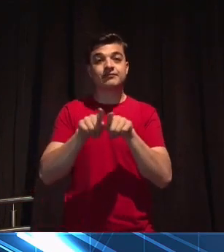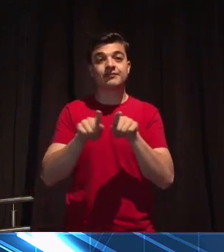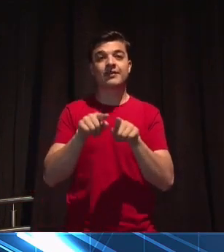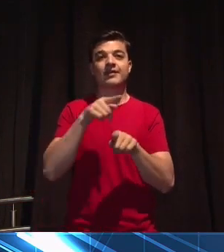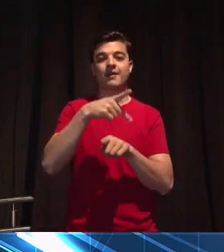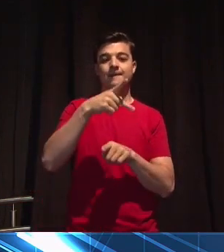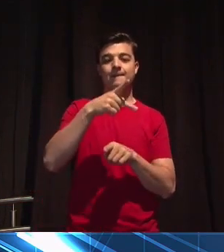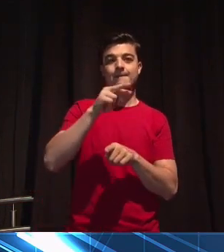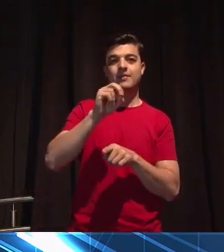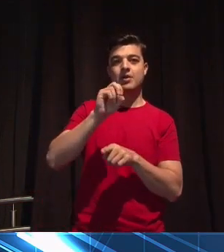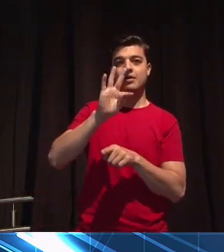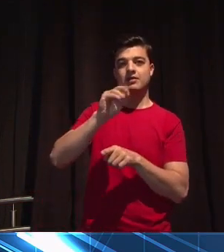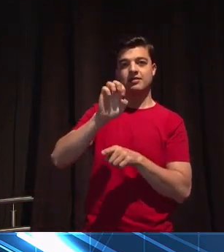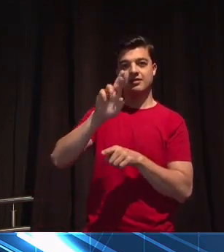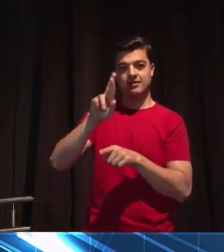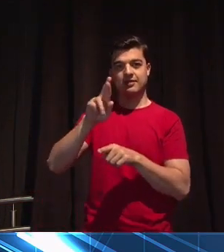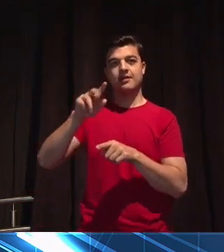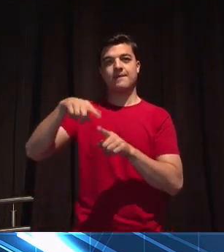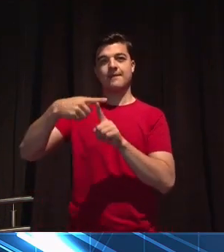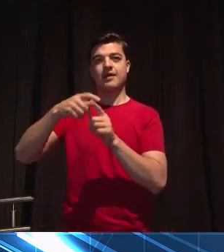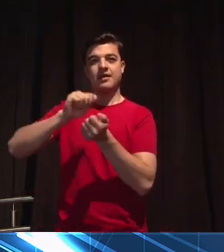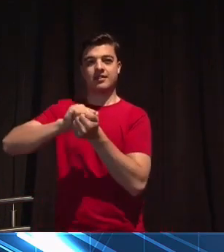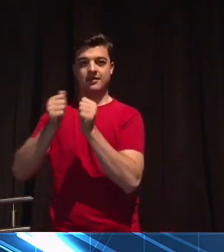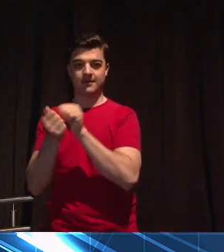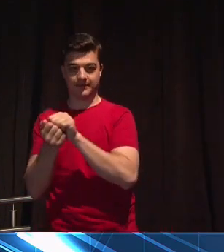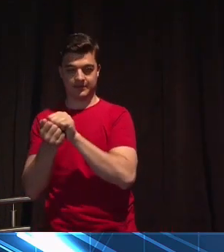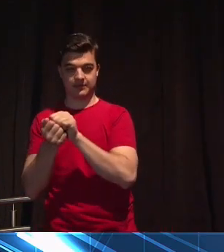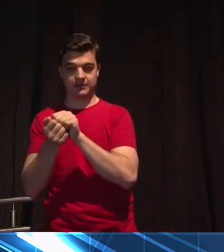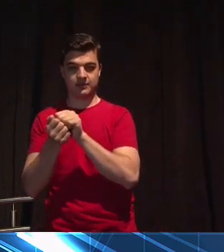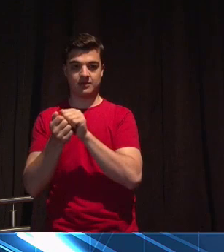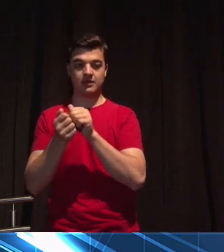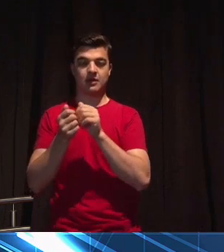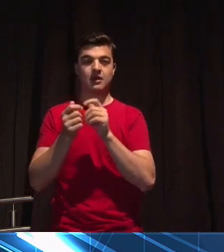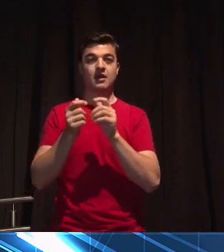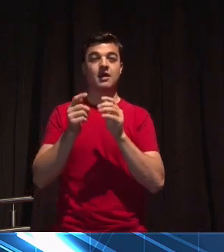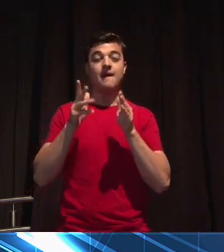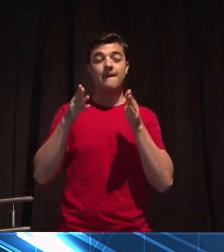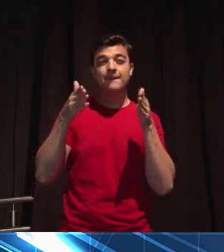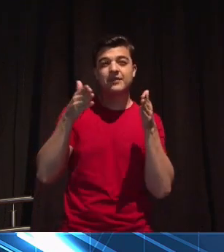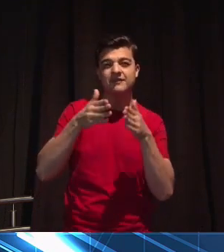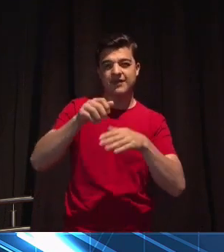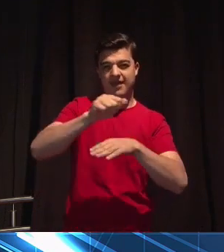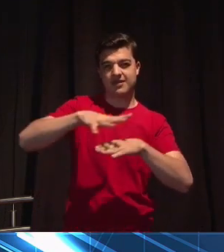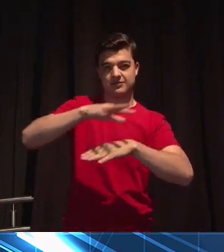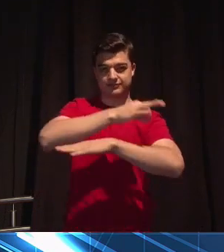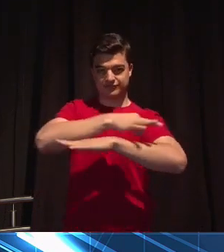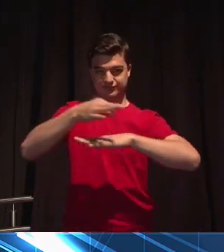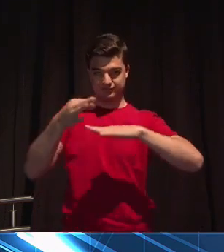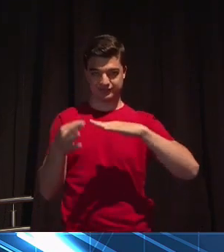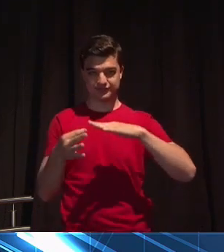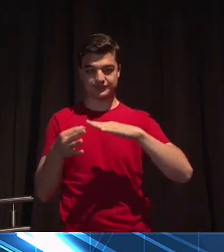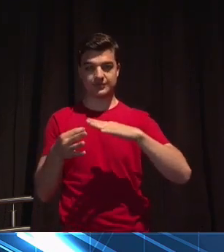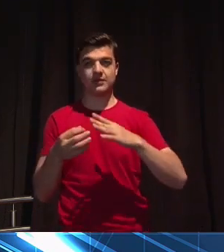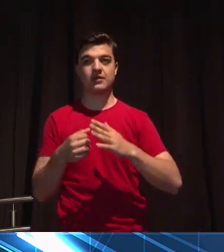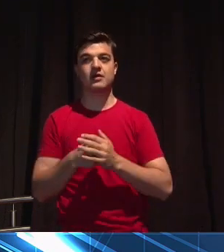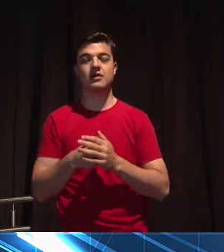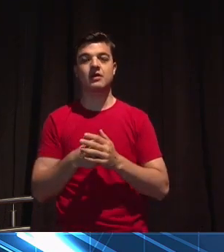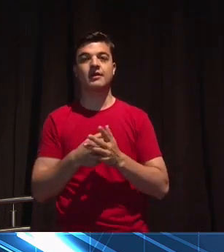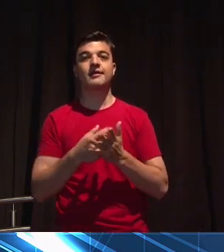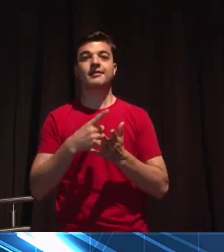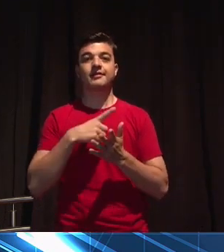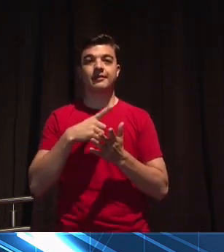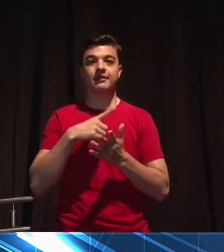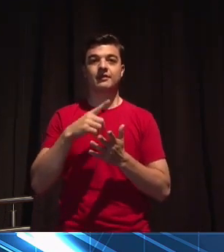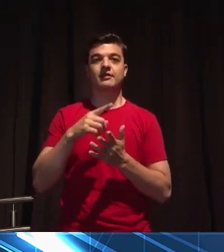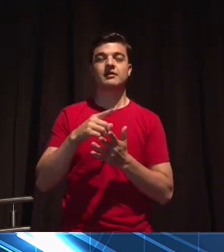portas né é que ela é um pouco mais específica é actor tem um hipsters tem o Alberto